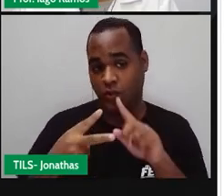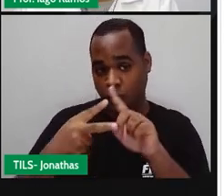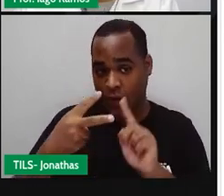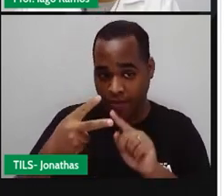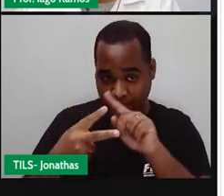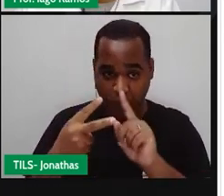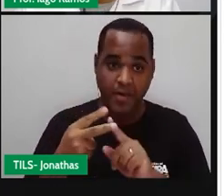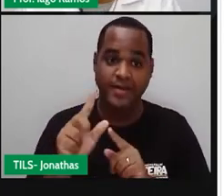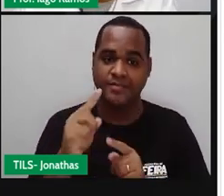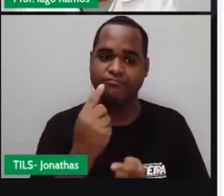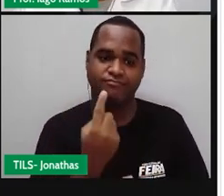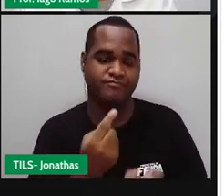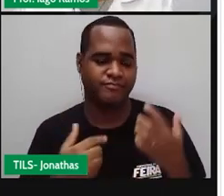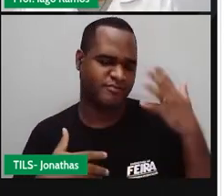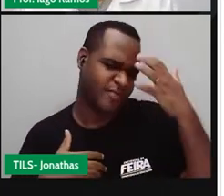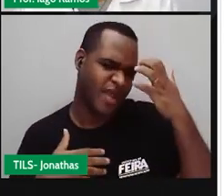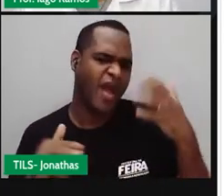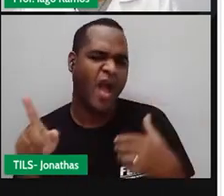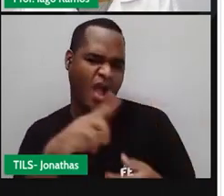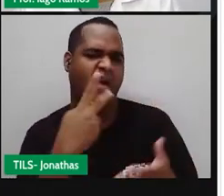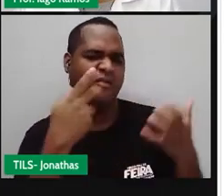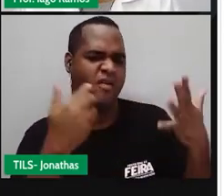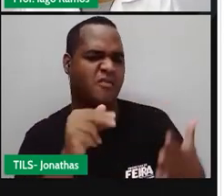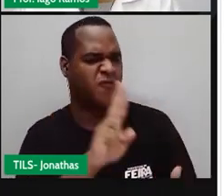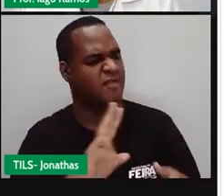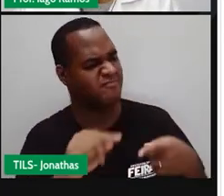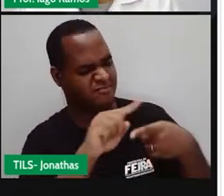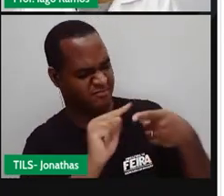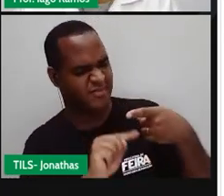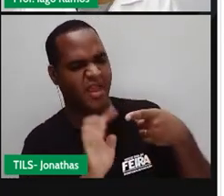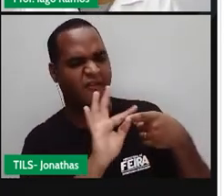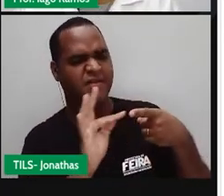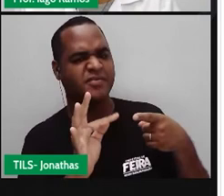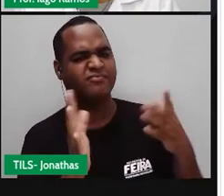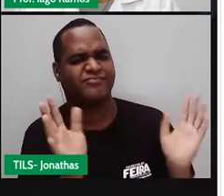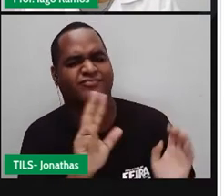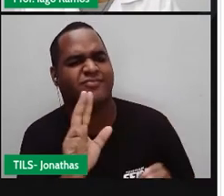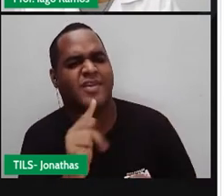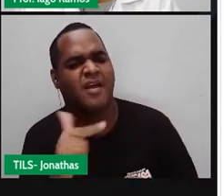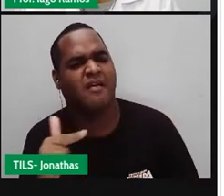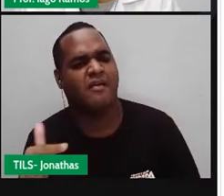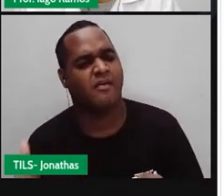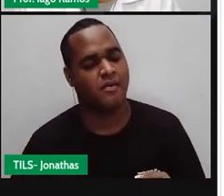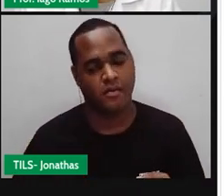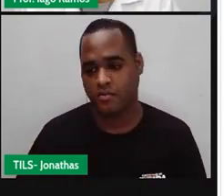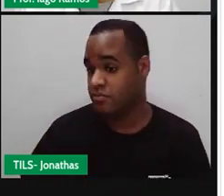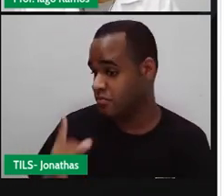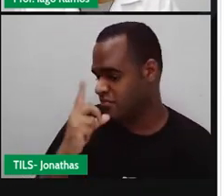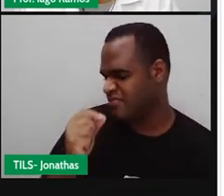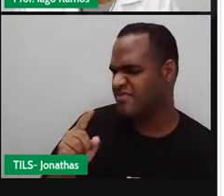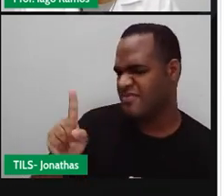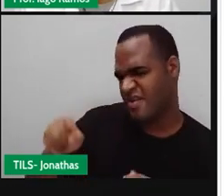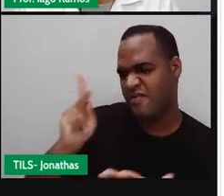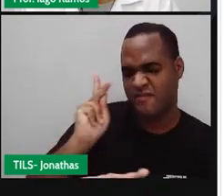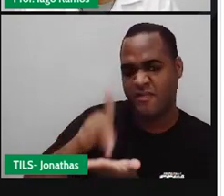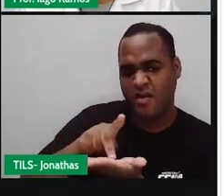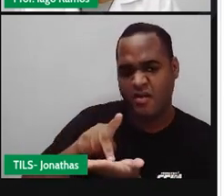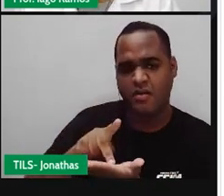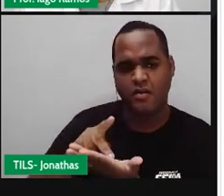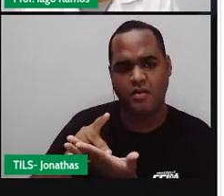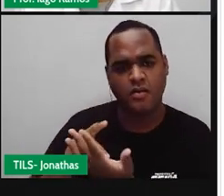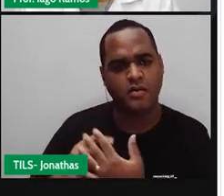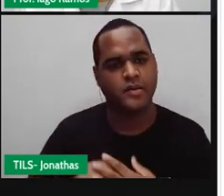aí o macaquinho fala o seguinte a gente nunca usa frações né aí eu tocando responde verdade